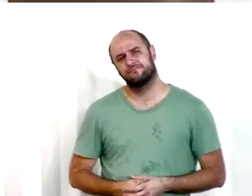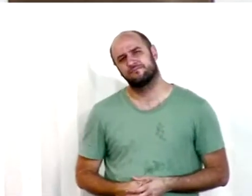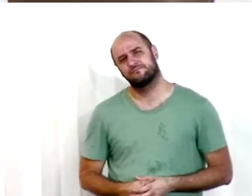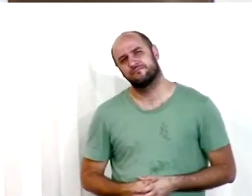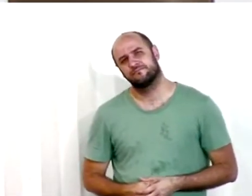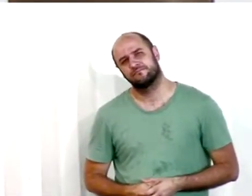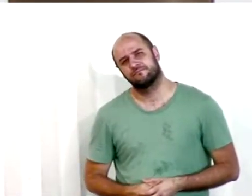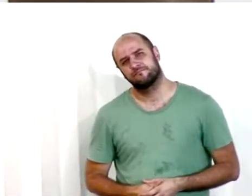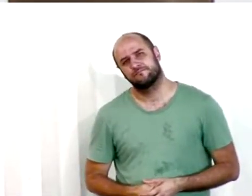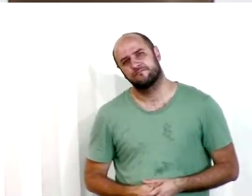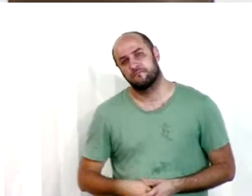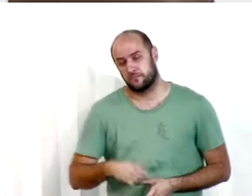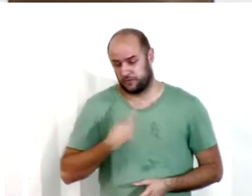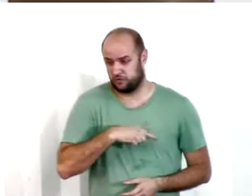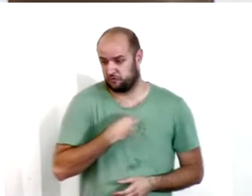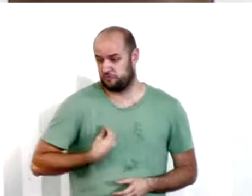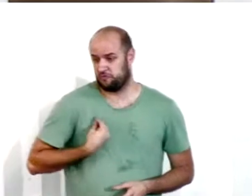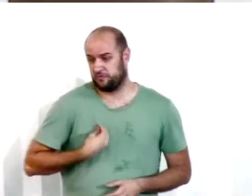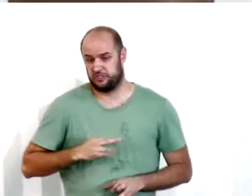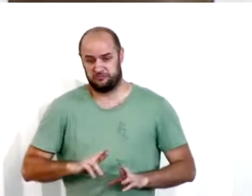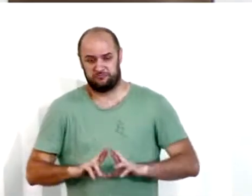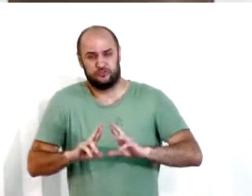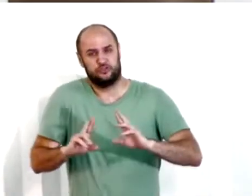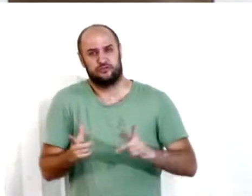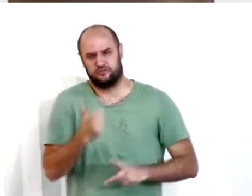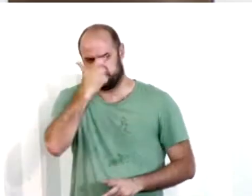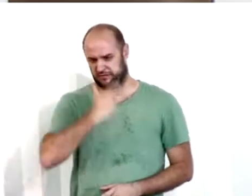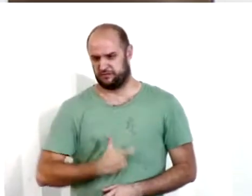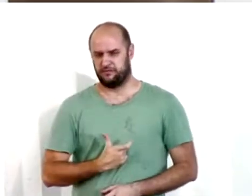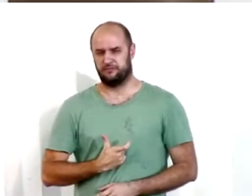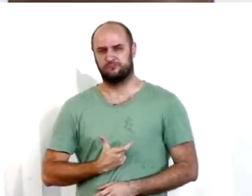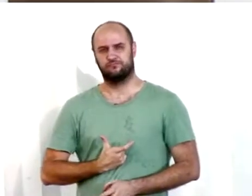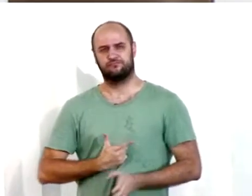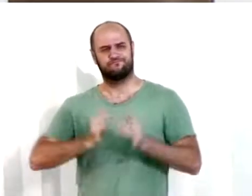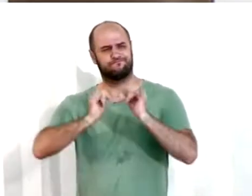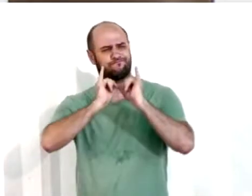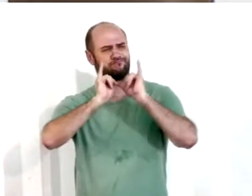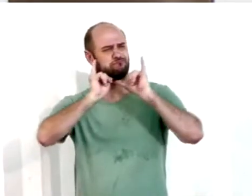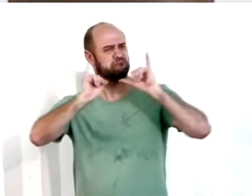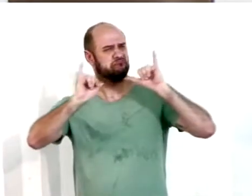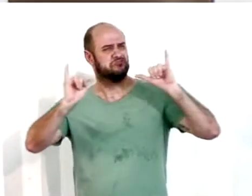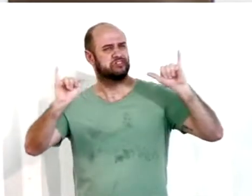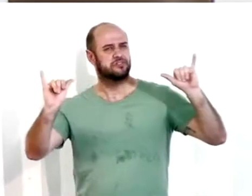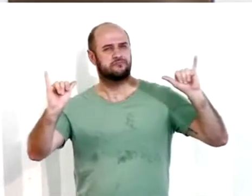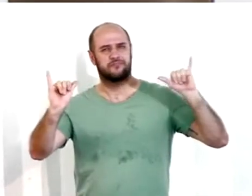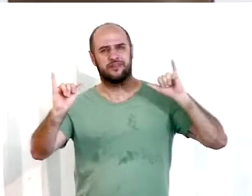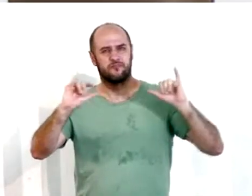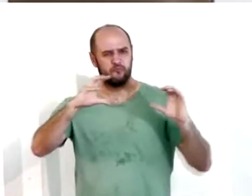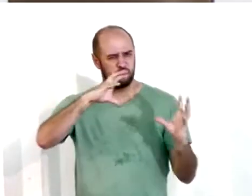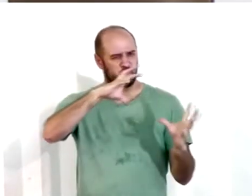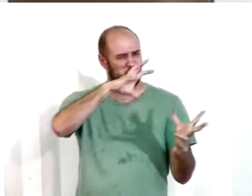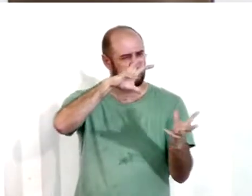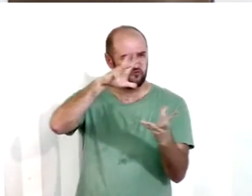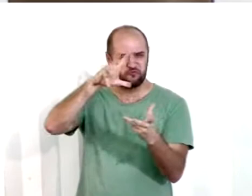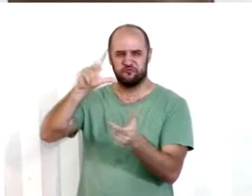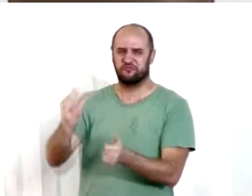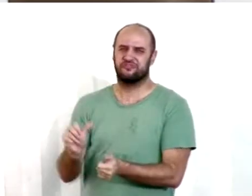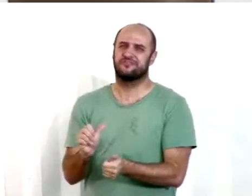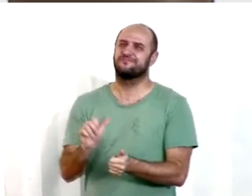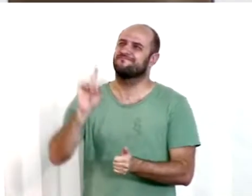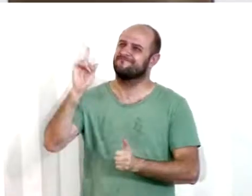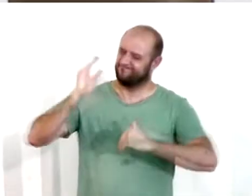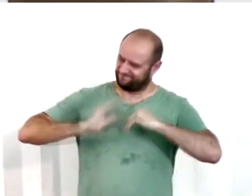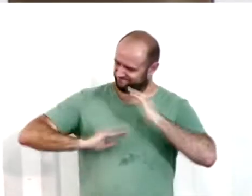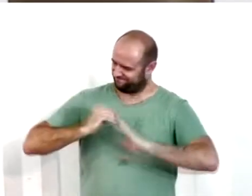para fazer diferença e para proclamar aos quatro cantos aquilo que Ele